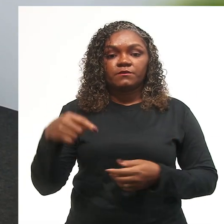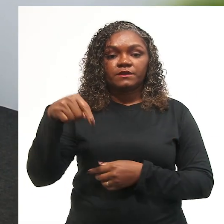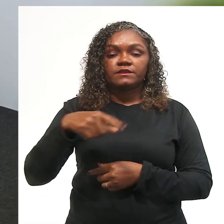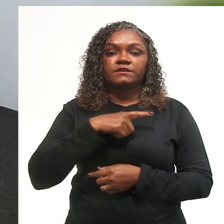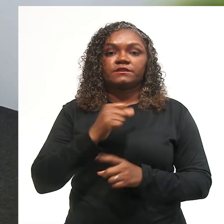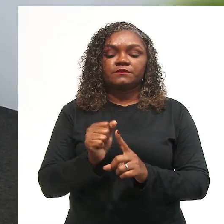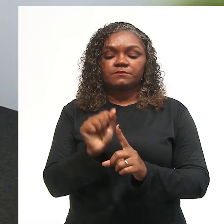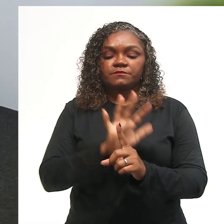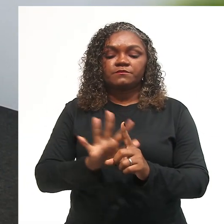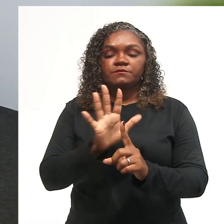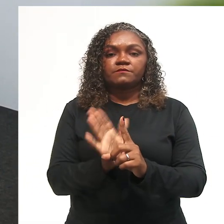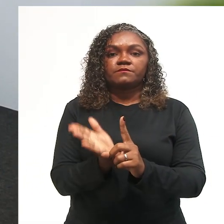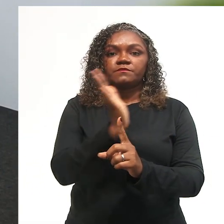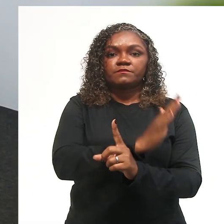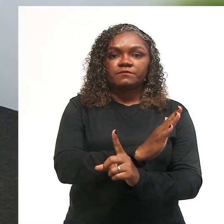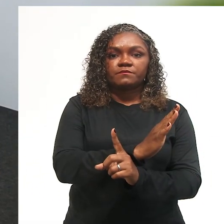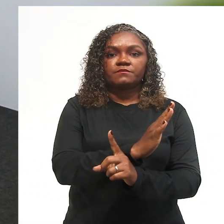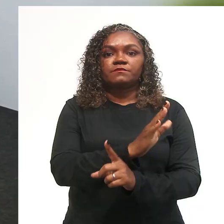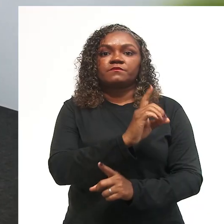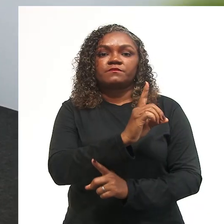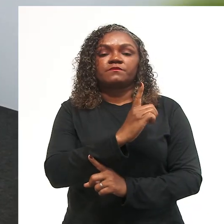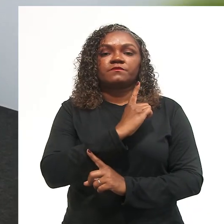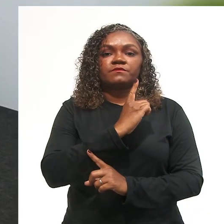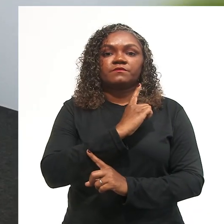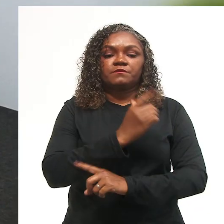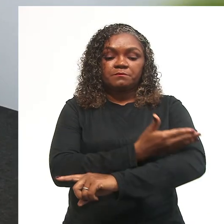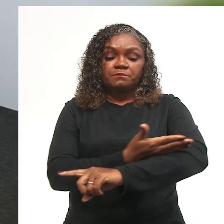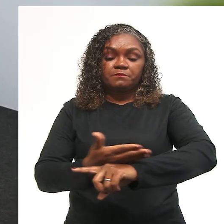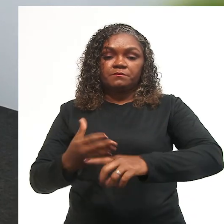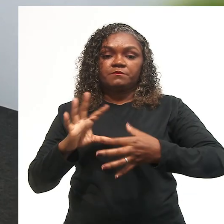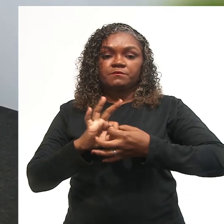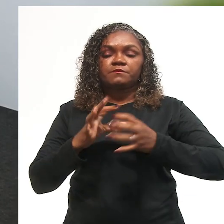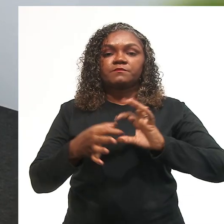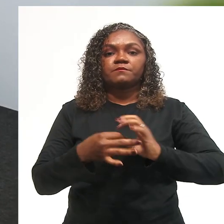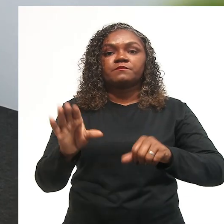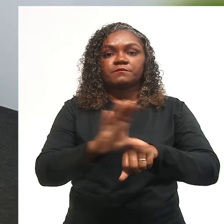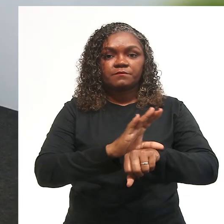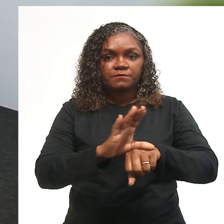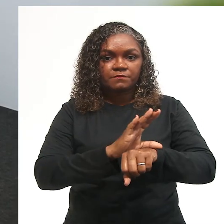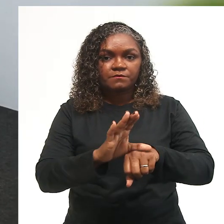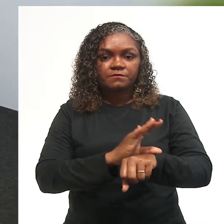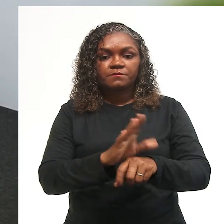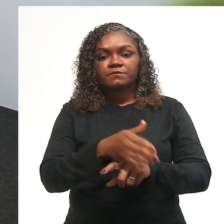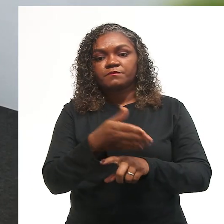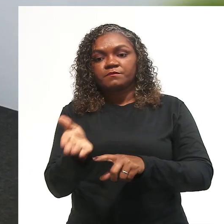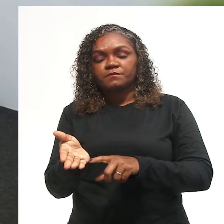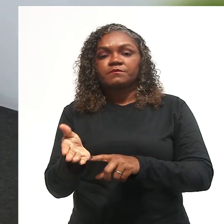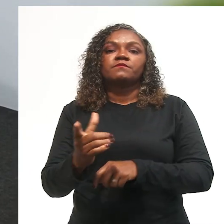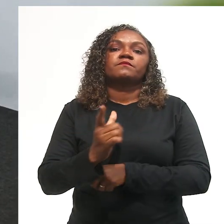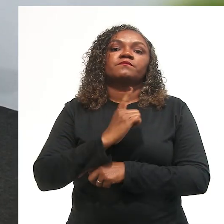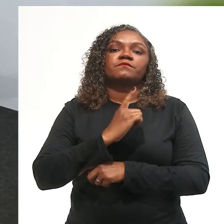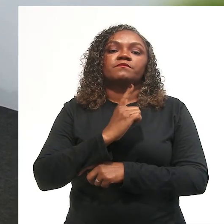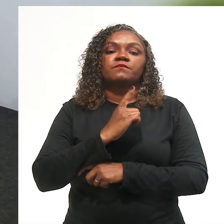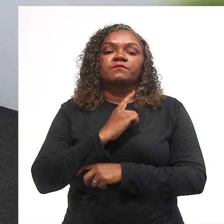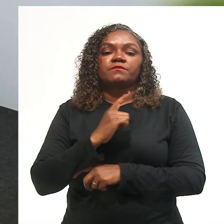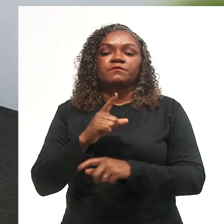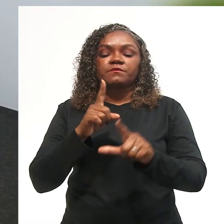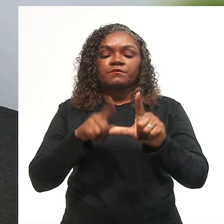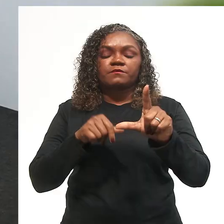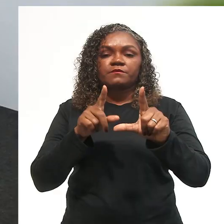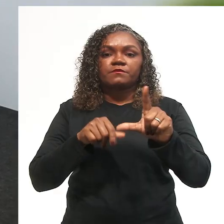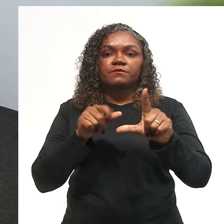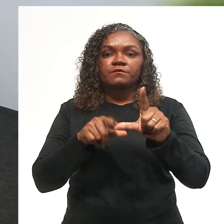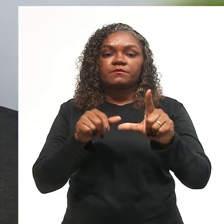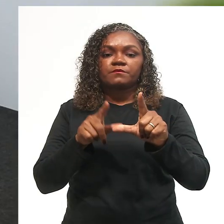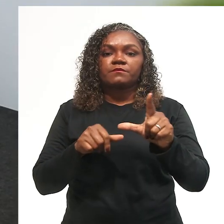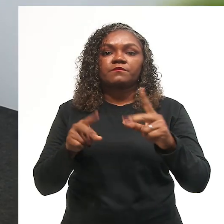aqui, ao meu lado direito, uma parede na cor branca, com pontos interligados na cor cinza. Ao meu lado esquerdo, uma parede na